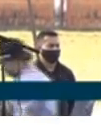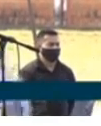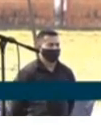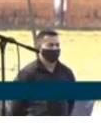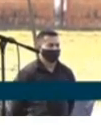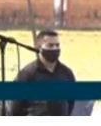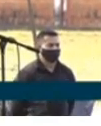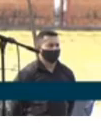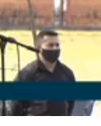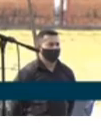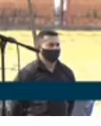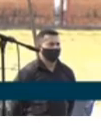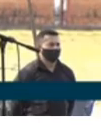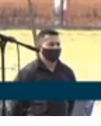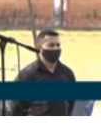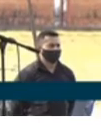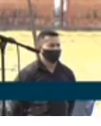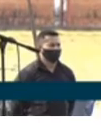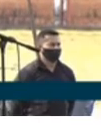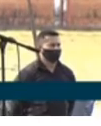Meus senhores, minhas senhoras,